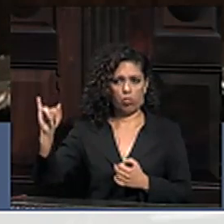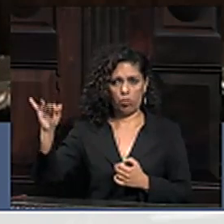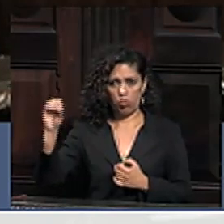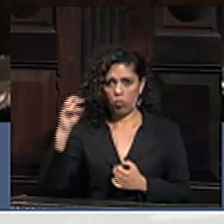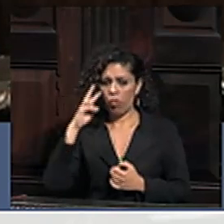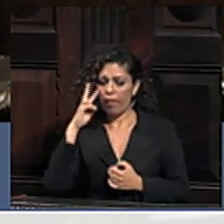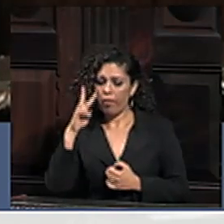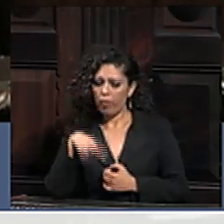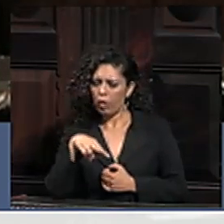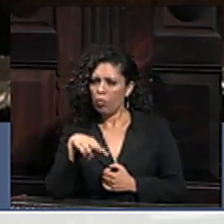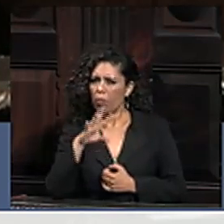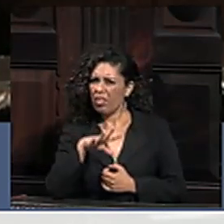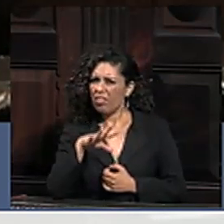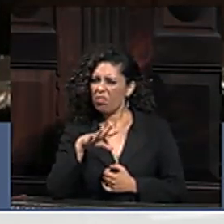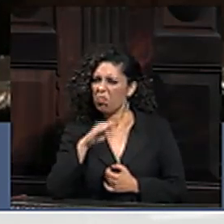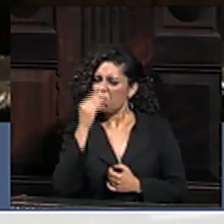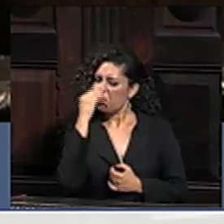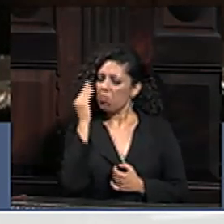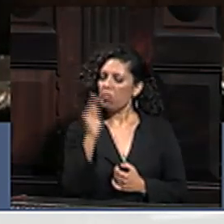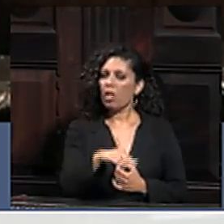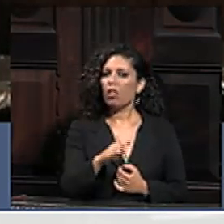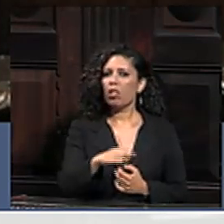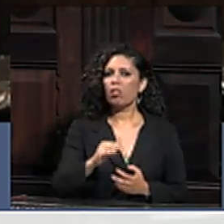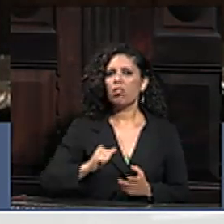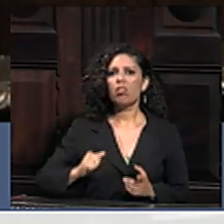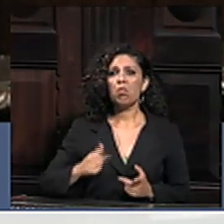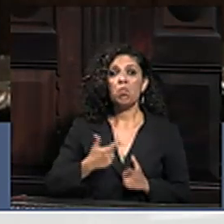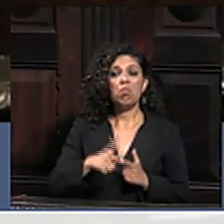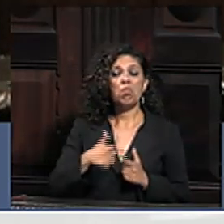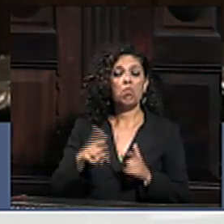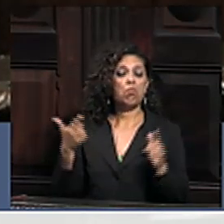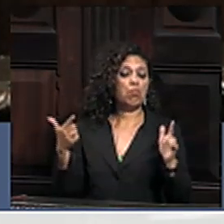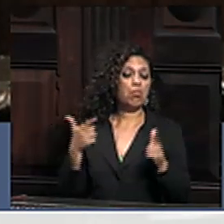no envolvimento de vários outros agentes políticos